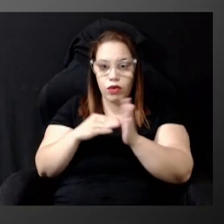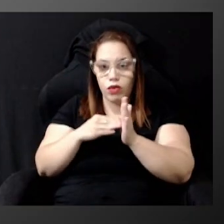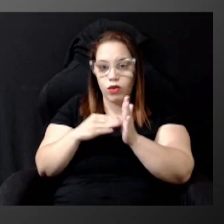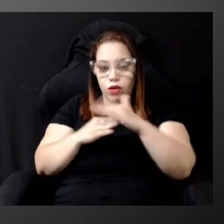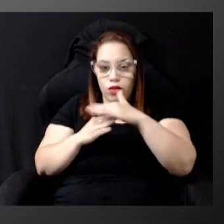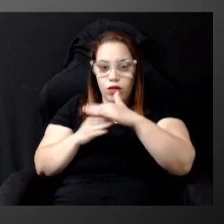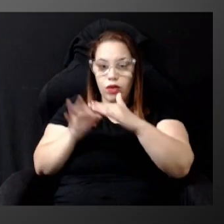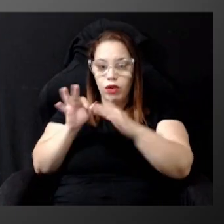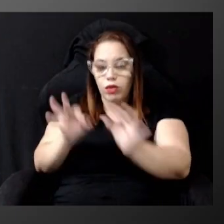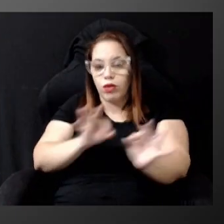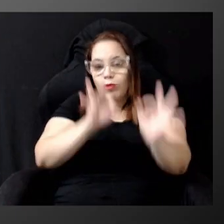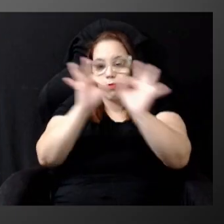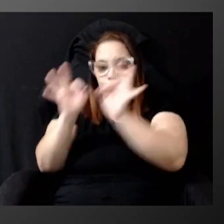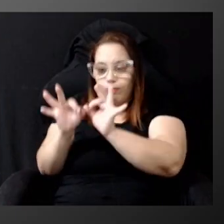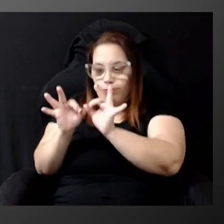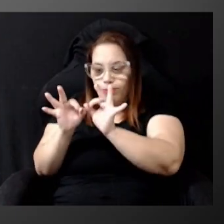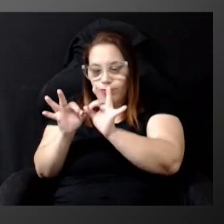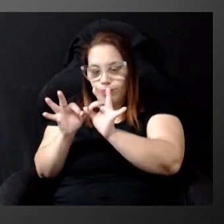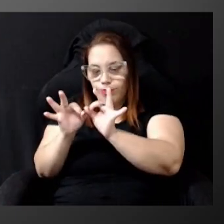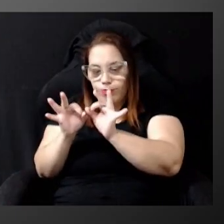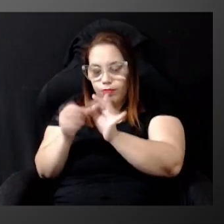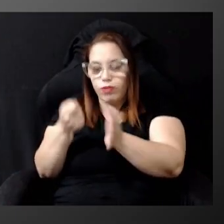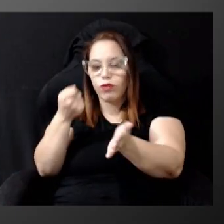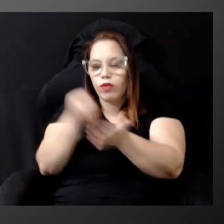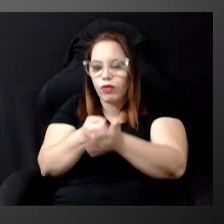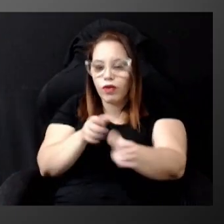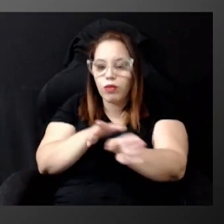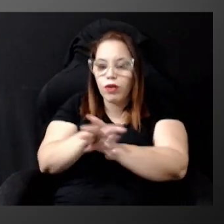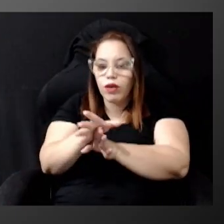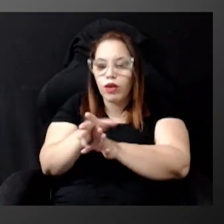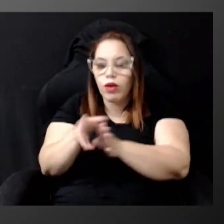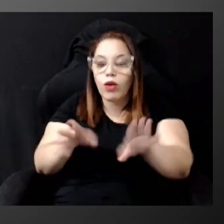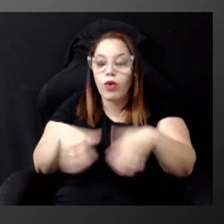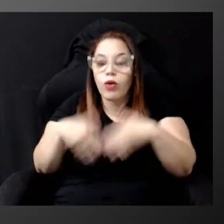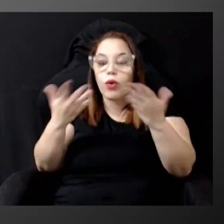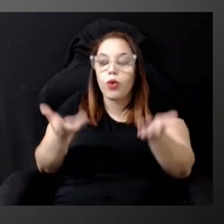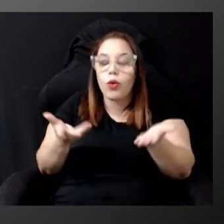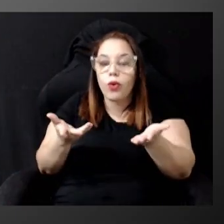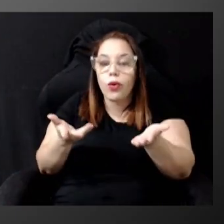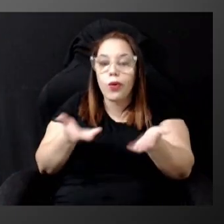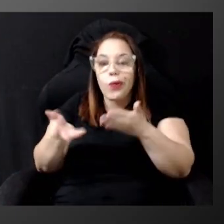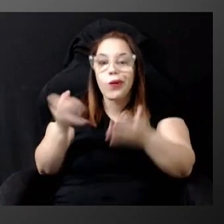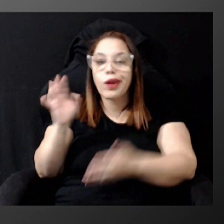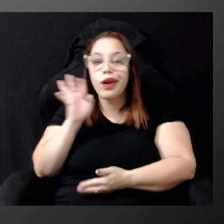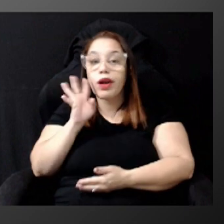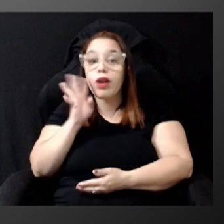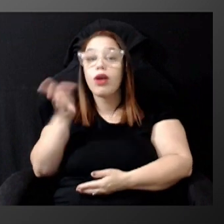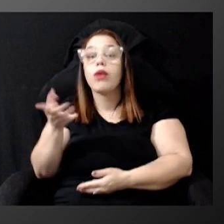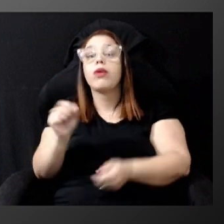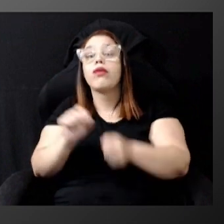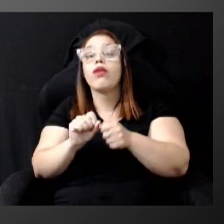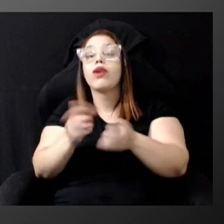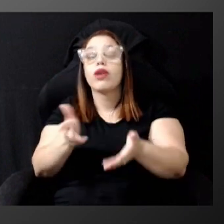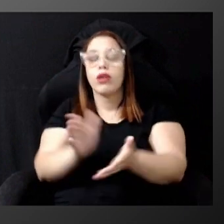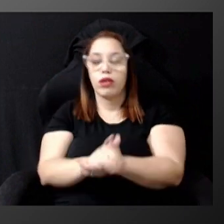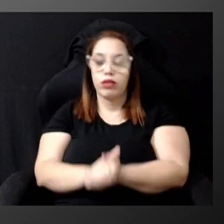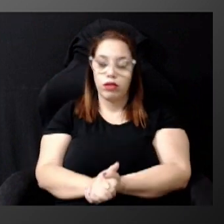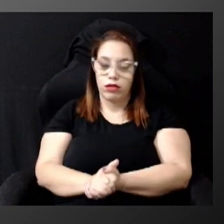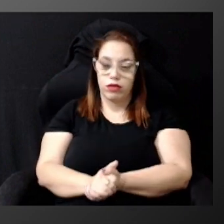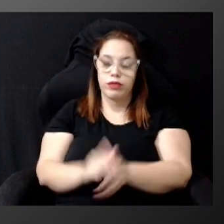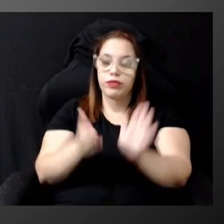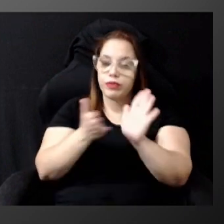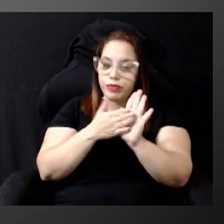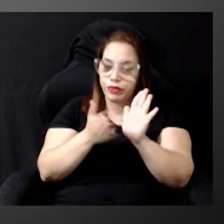e para determinar, para indicar qual a contrapartida que é interessante para a comunidade, entende? Então, nós apresentamos um projeto de lei